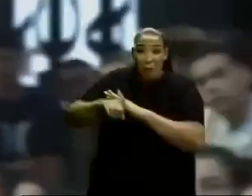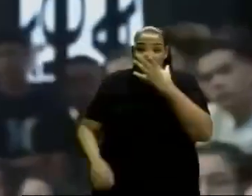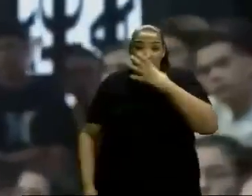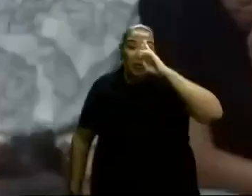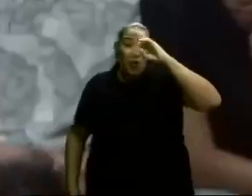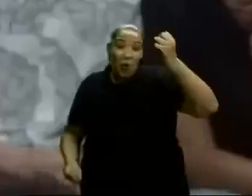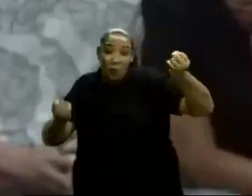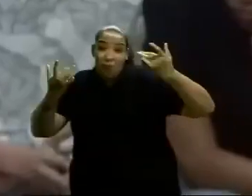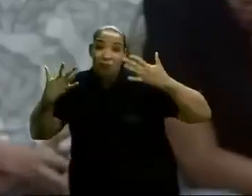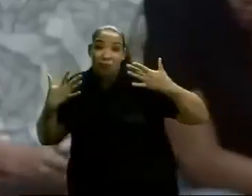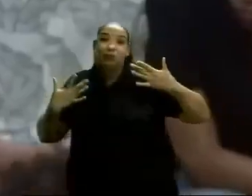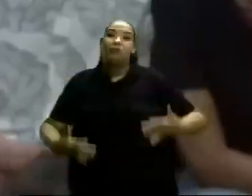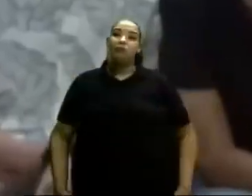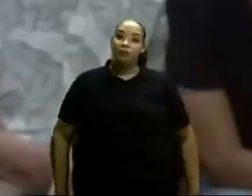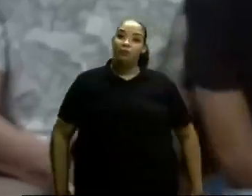encobriu.